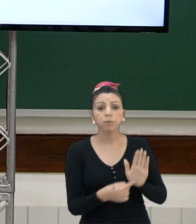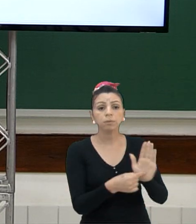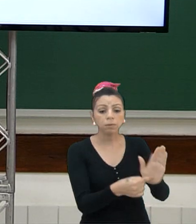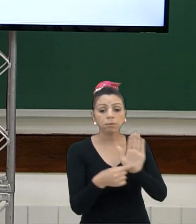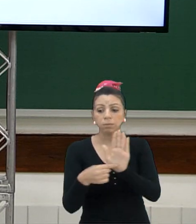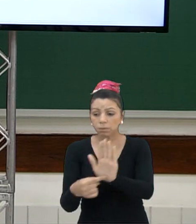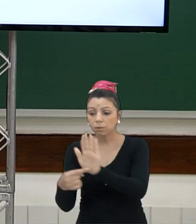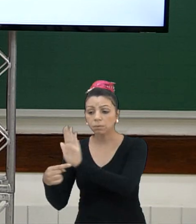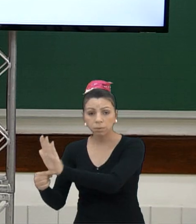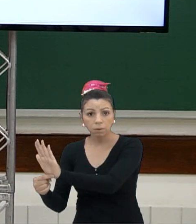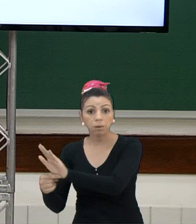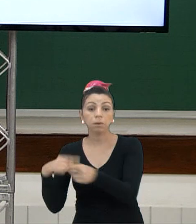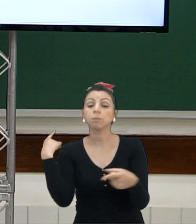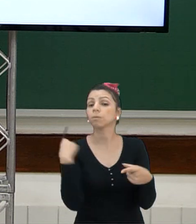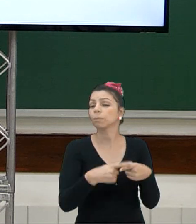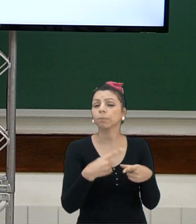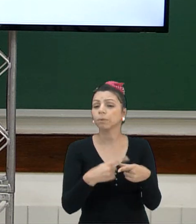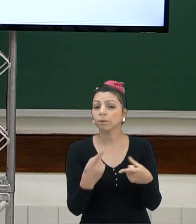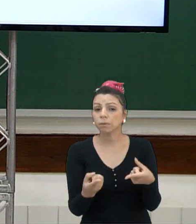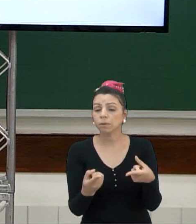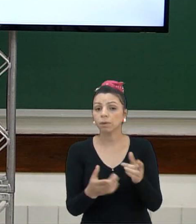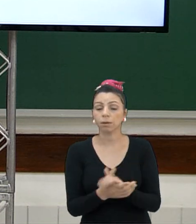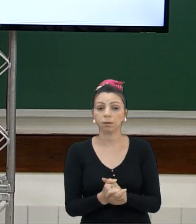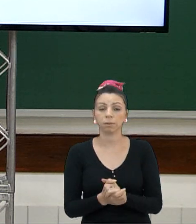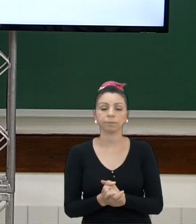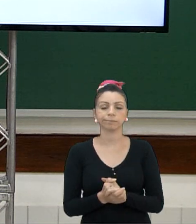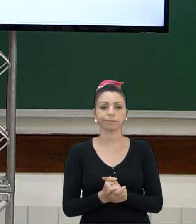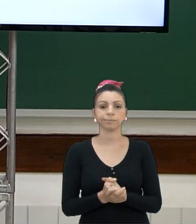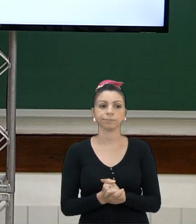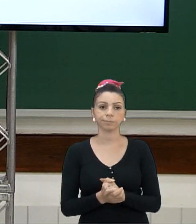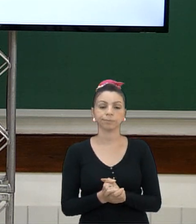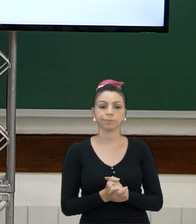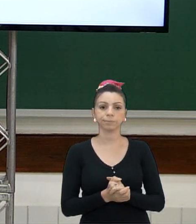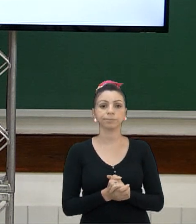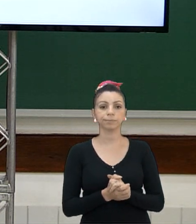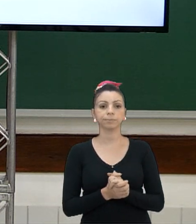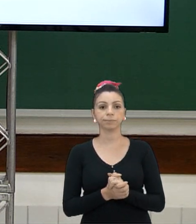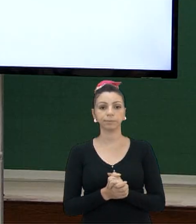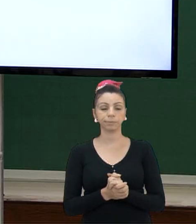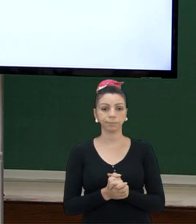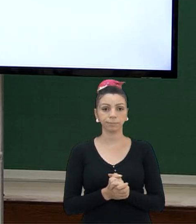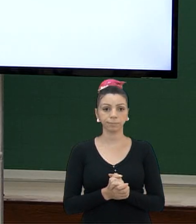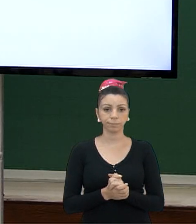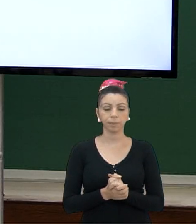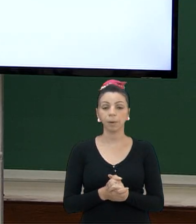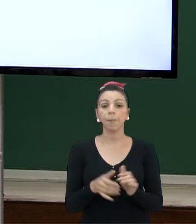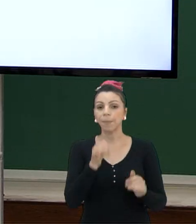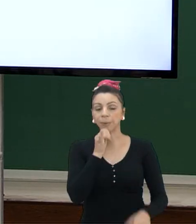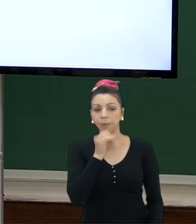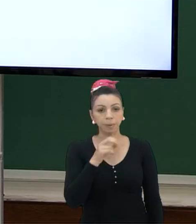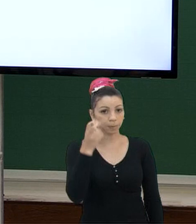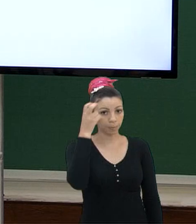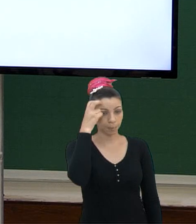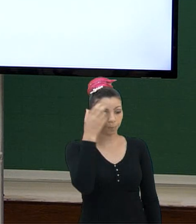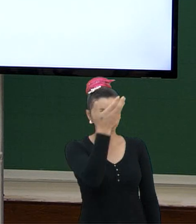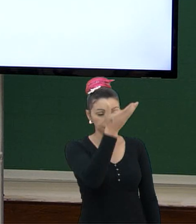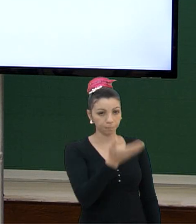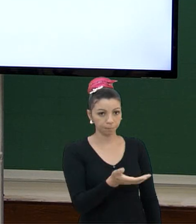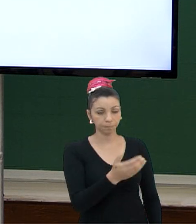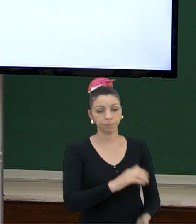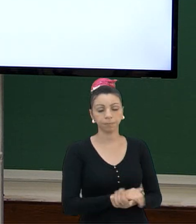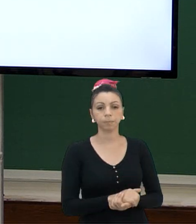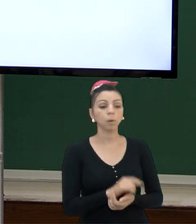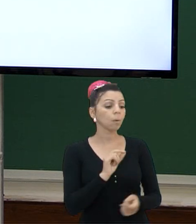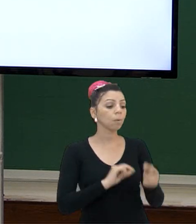quê? Então, toda vez que você for desenvolver, você vai pensar assim, ó. Separei em cultura. O que a minha região tem